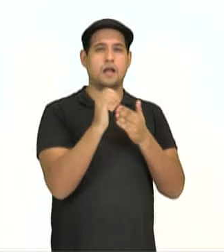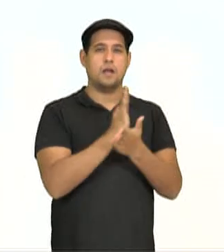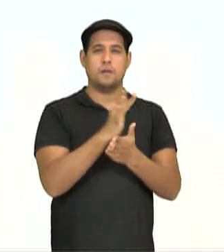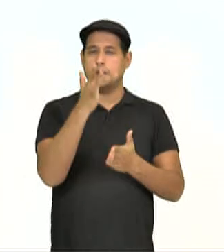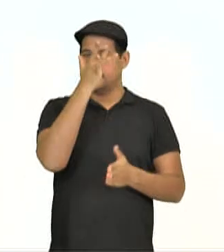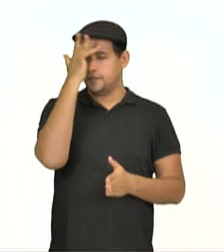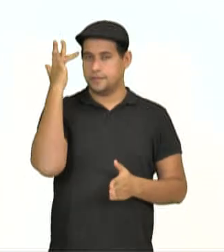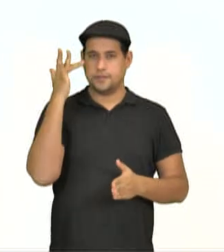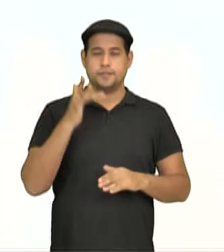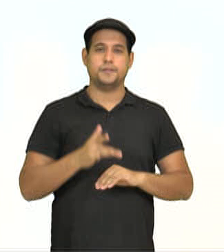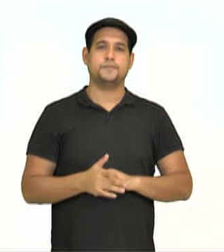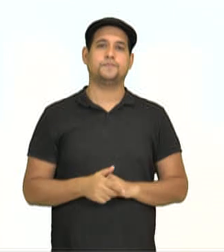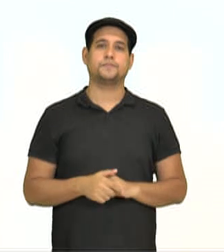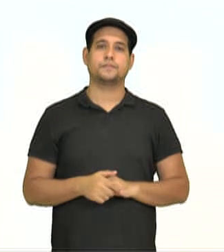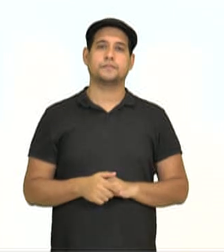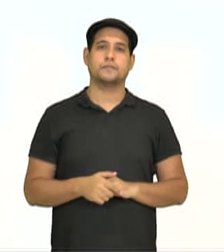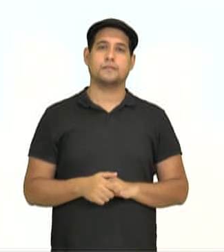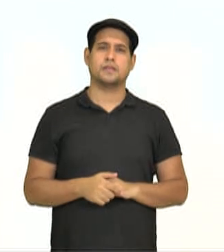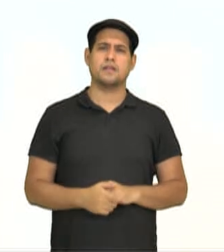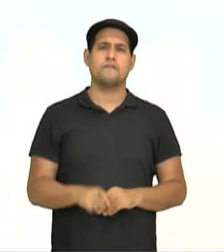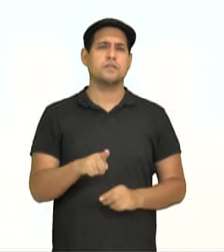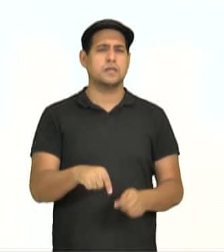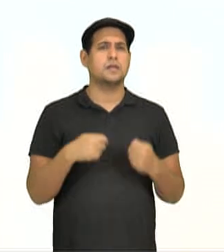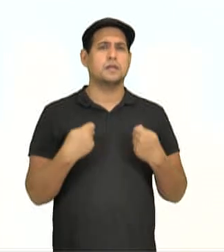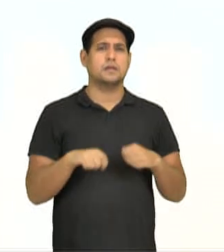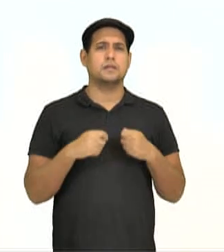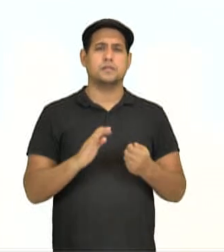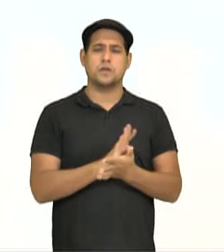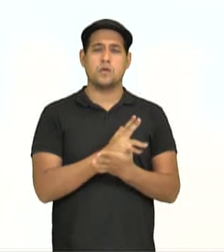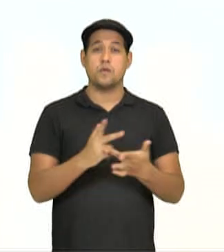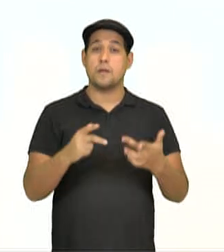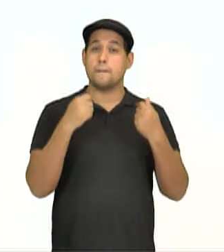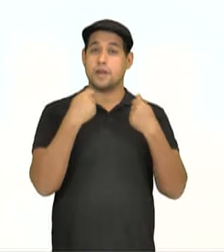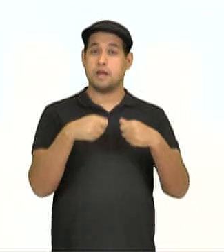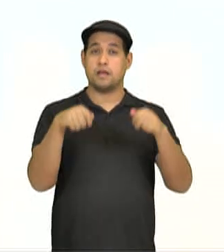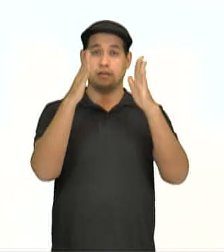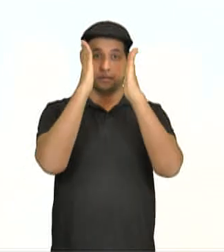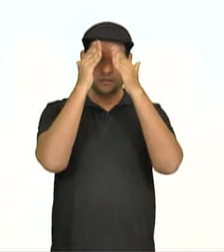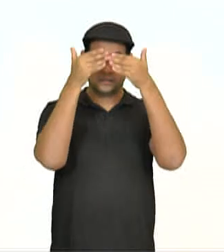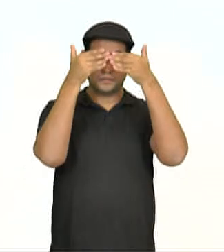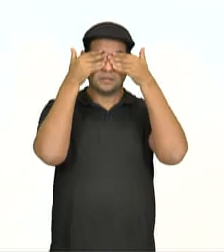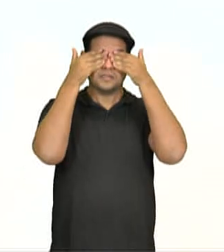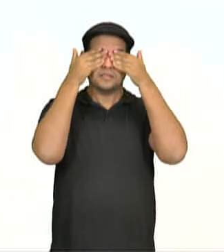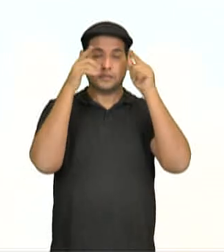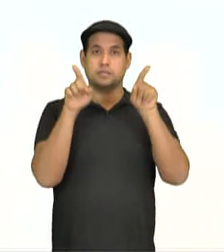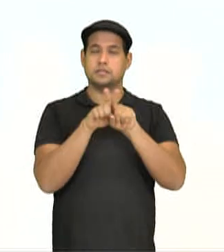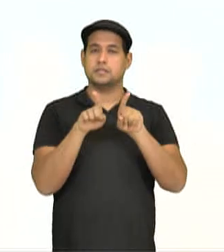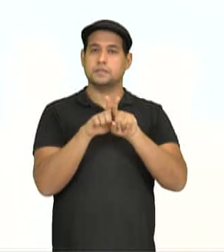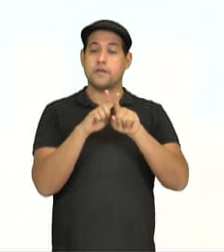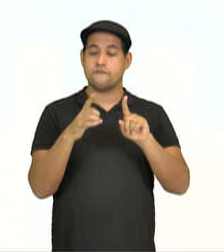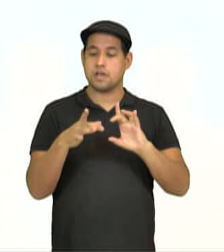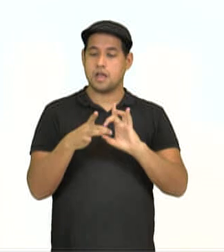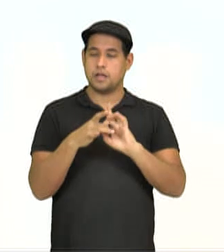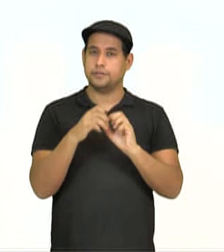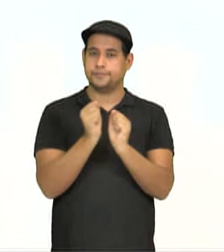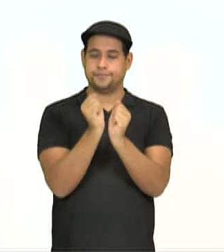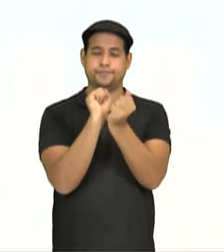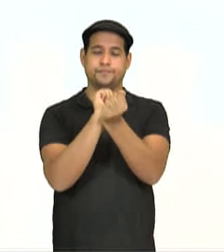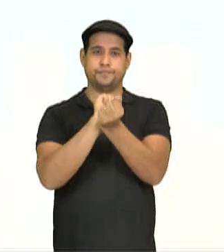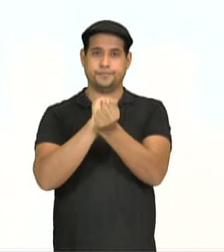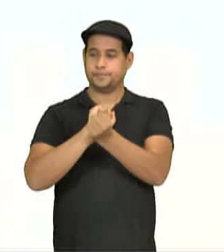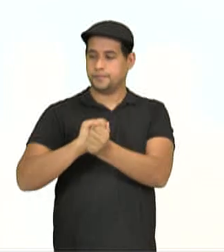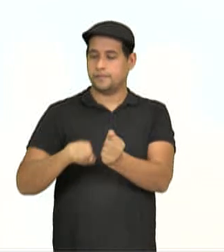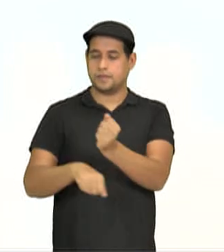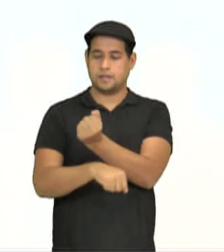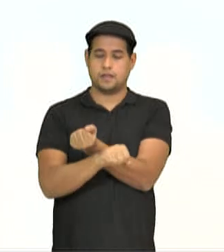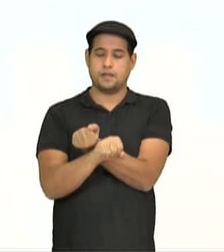alguém, caminhando. Você vai precisar de algo para vendar os olhos e algo para se prender a pessoa pelos punhos. Então, o que você vai